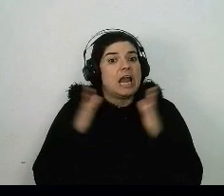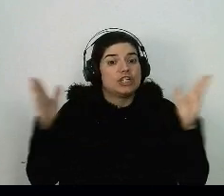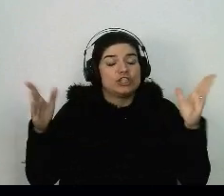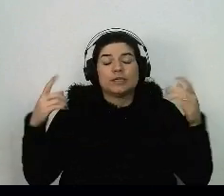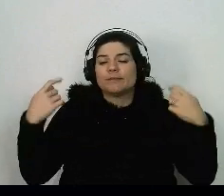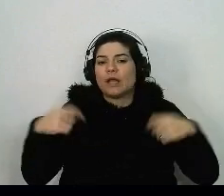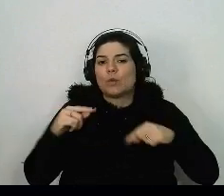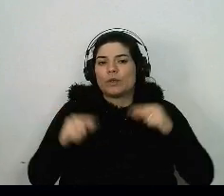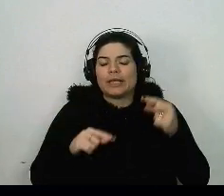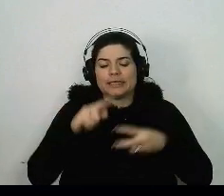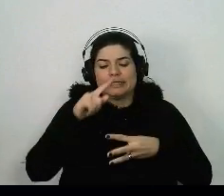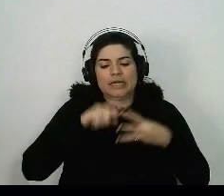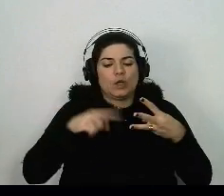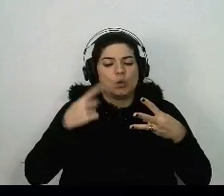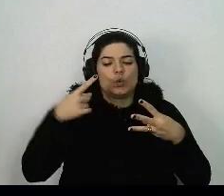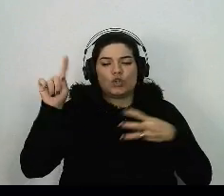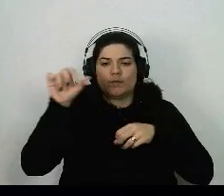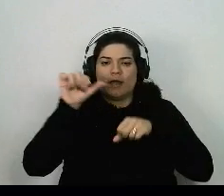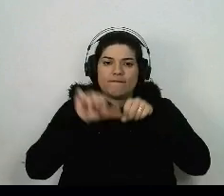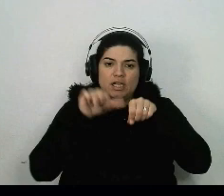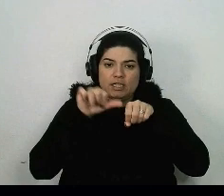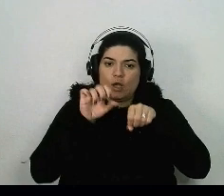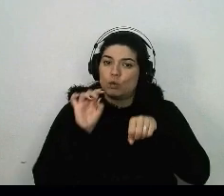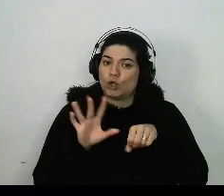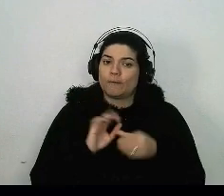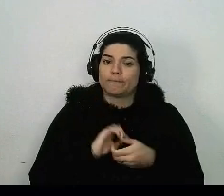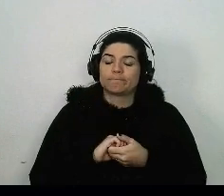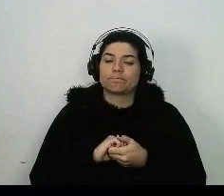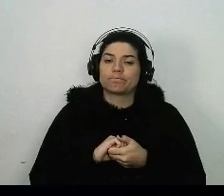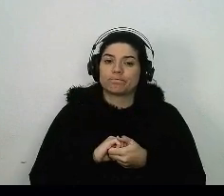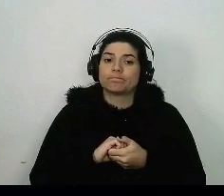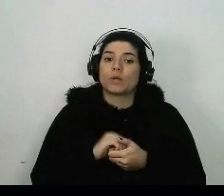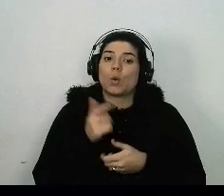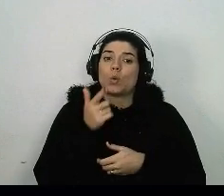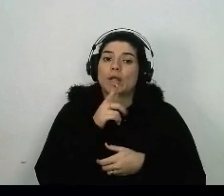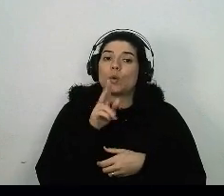3 últimas versões. E aí a gente conseguiu também usar o índice de